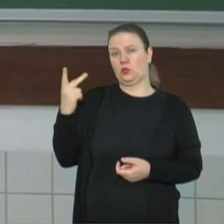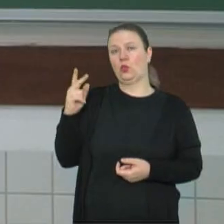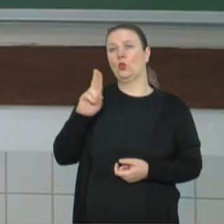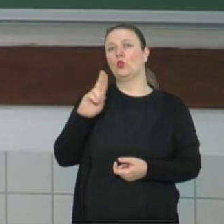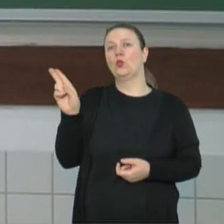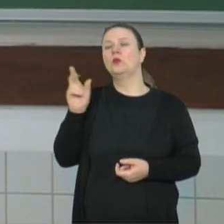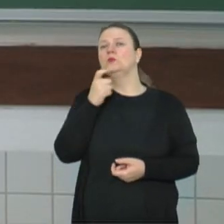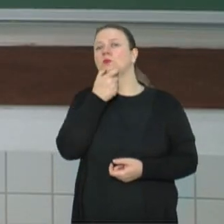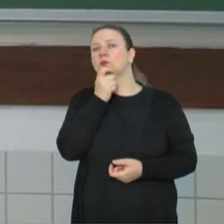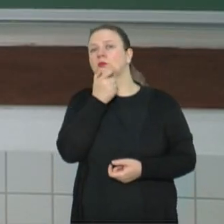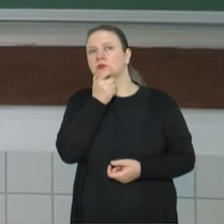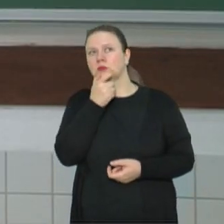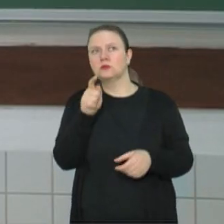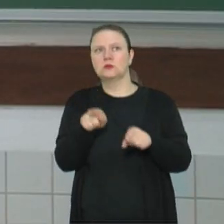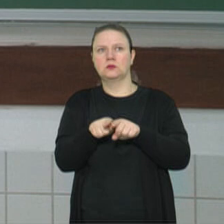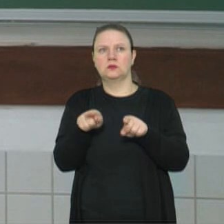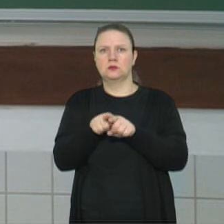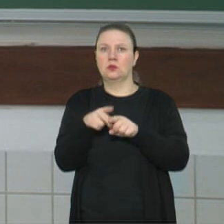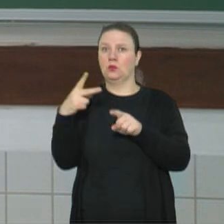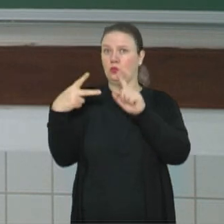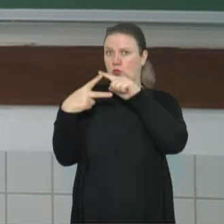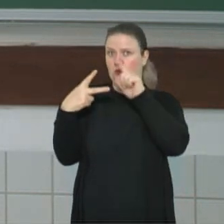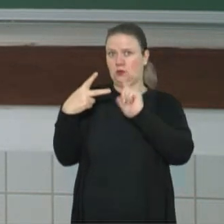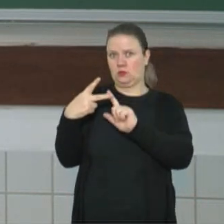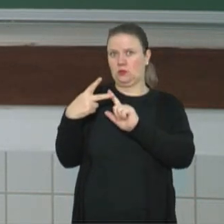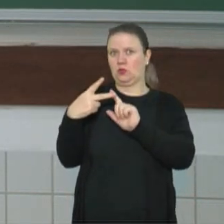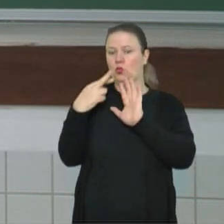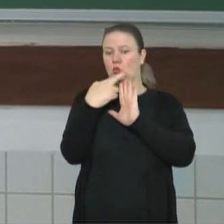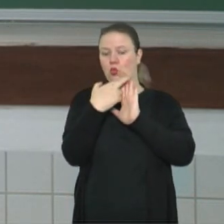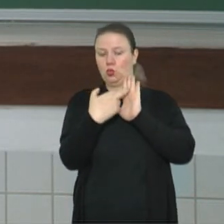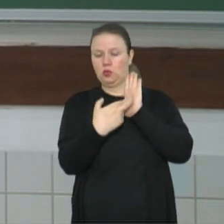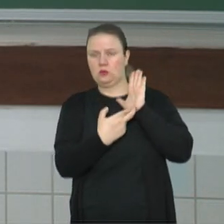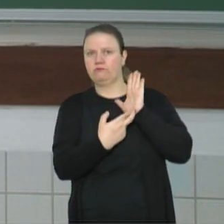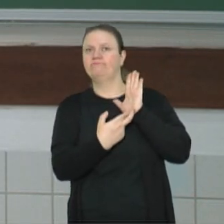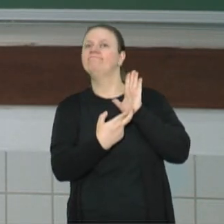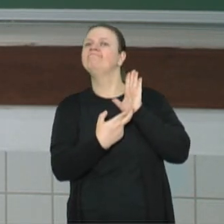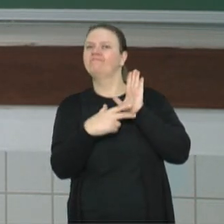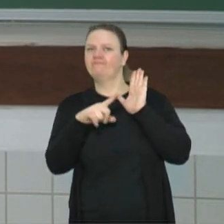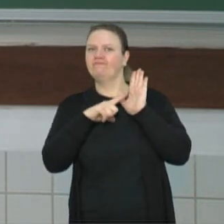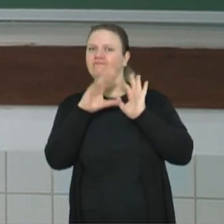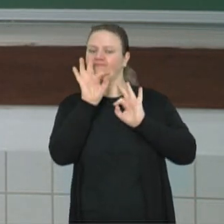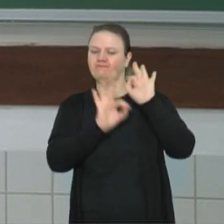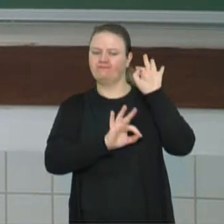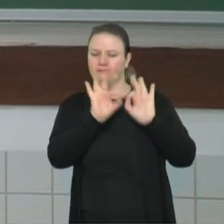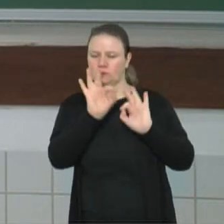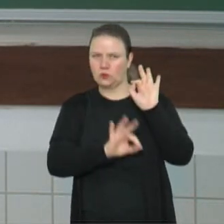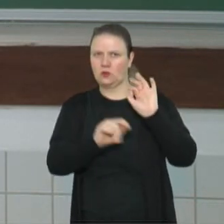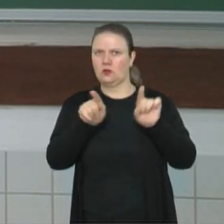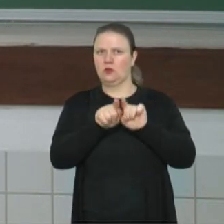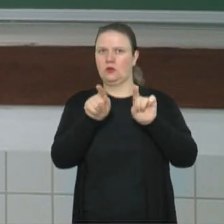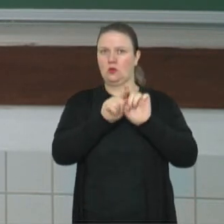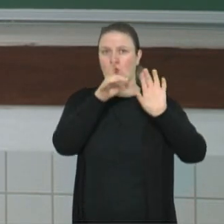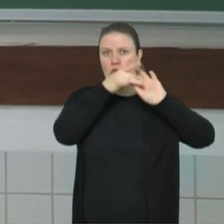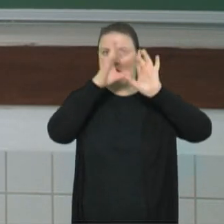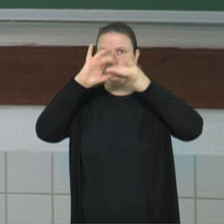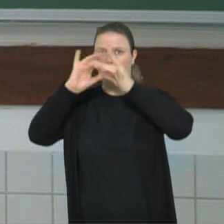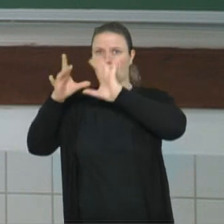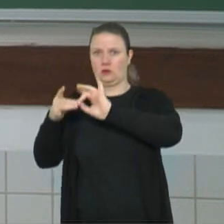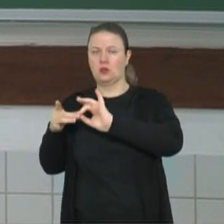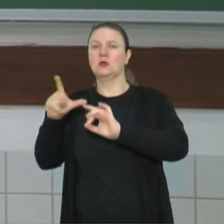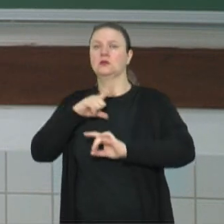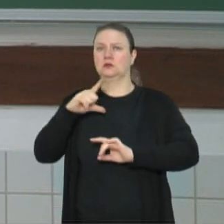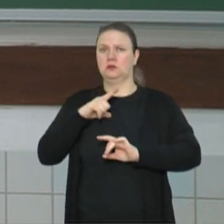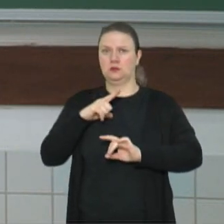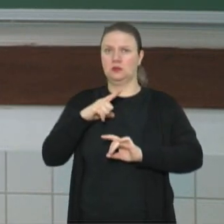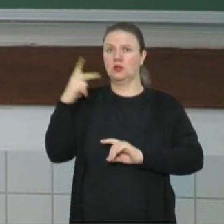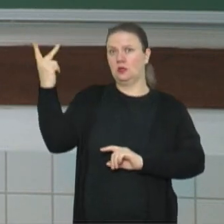então são as duas entidades que regulamentam a prática da escalada em competição, né? Então, quando nas Olimpíadas, por exemplo, que existe a competição,